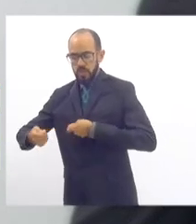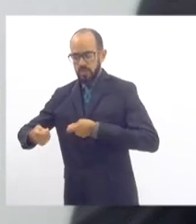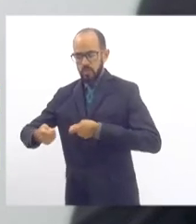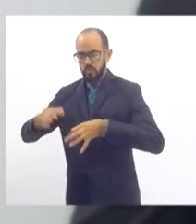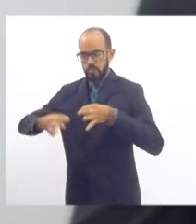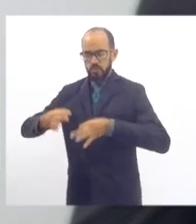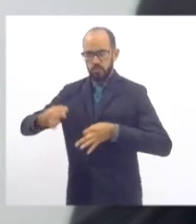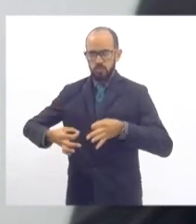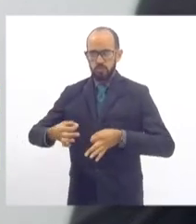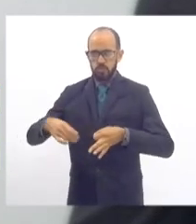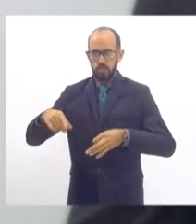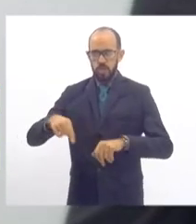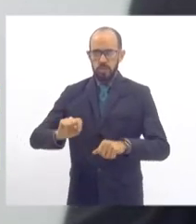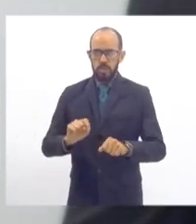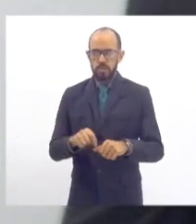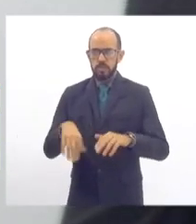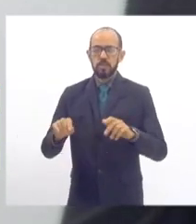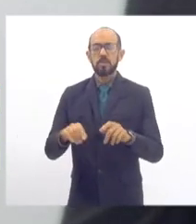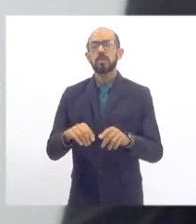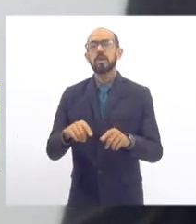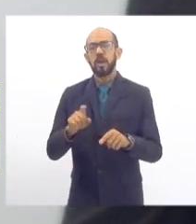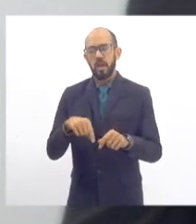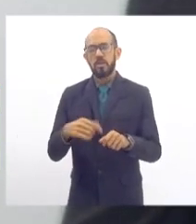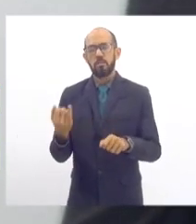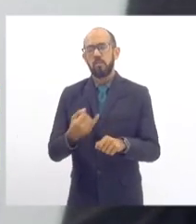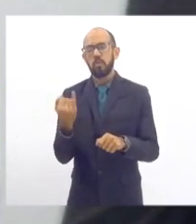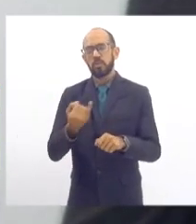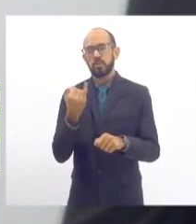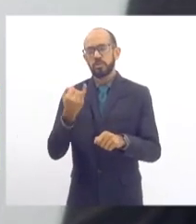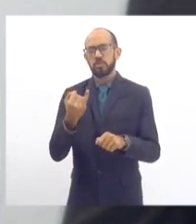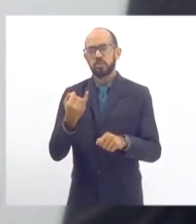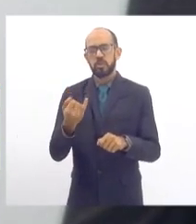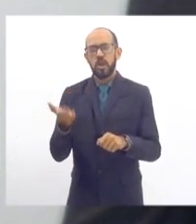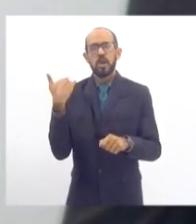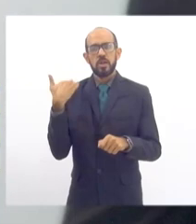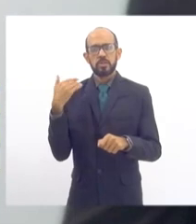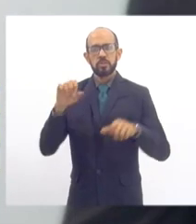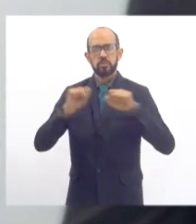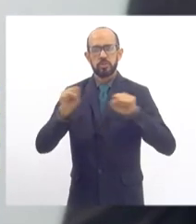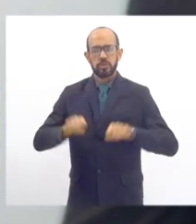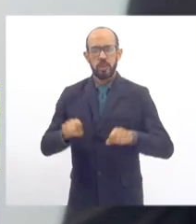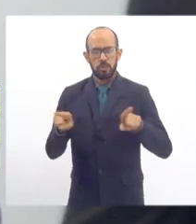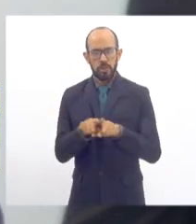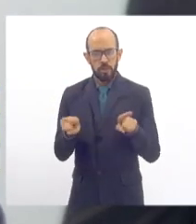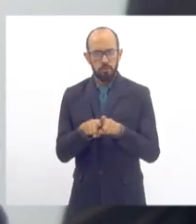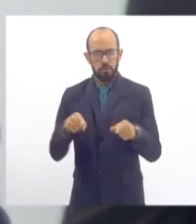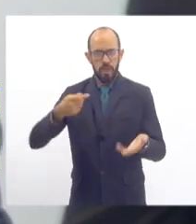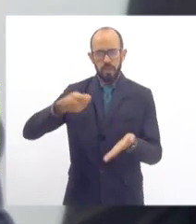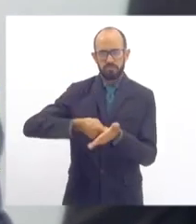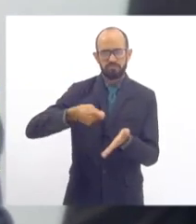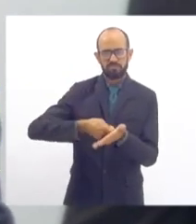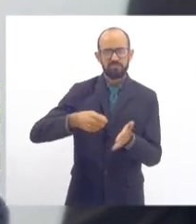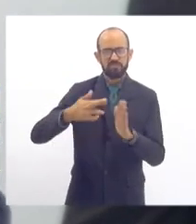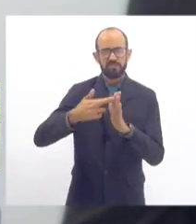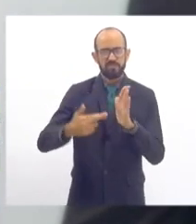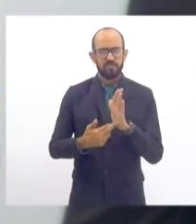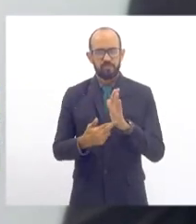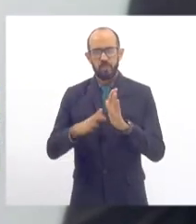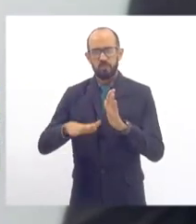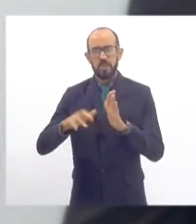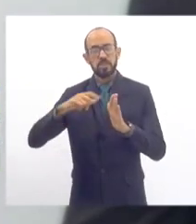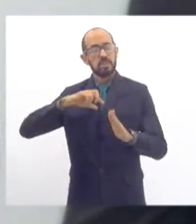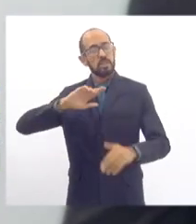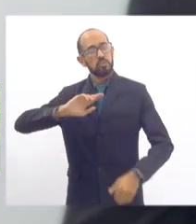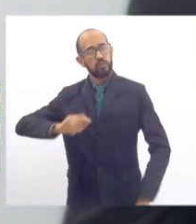os servidores estão fazendo, ele é importante, inclusive, para isso. O antigo regime também impunha restrições, só que ele tinha uma diferença,